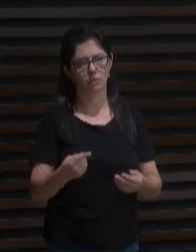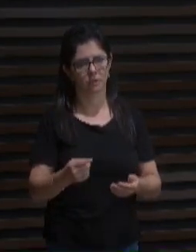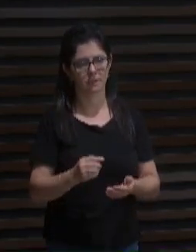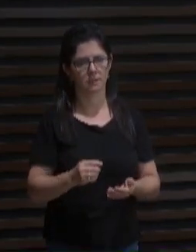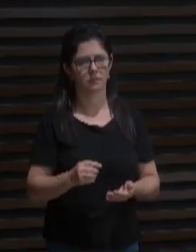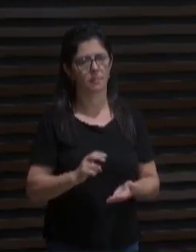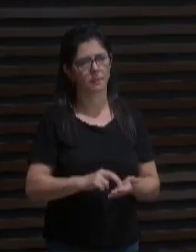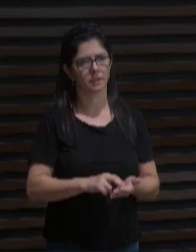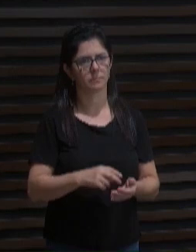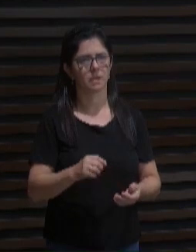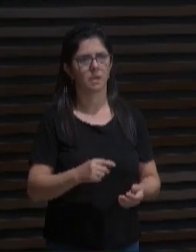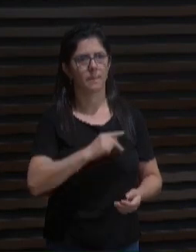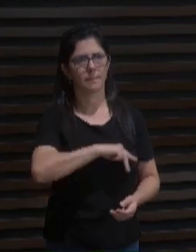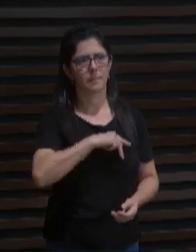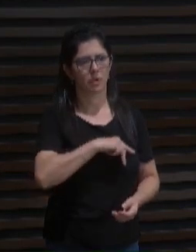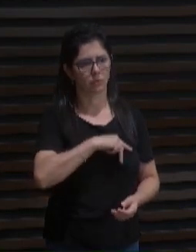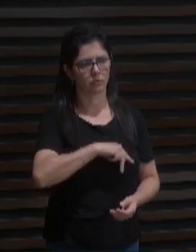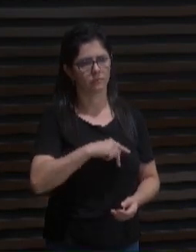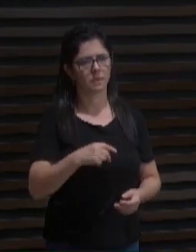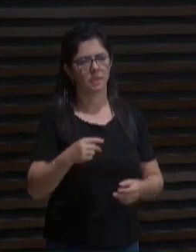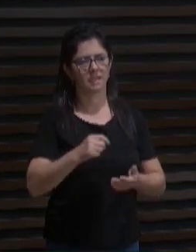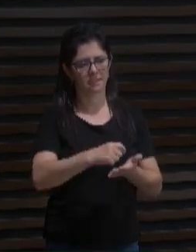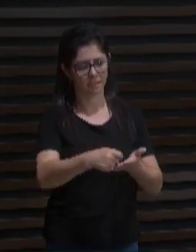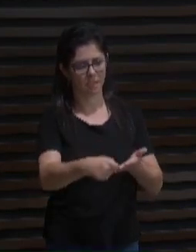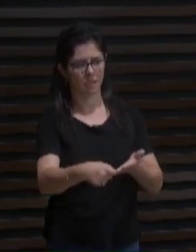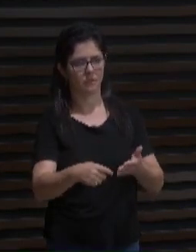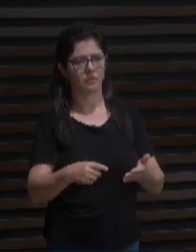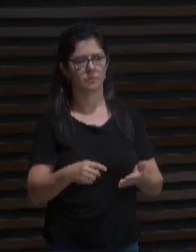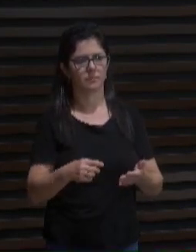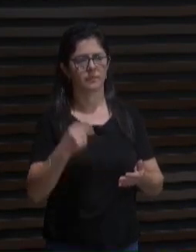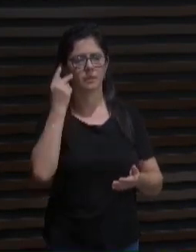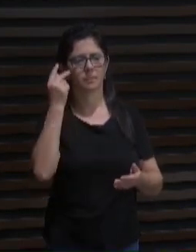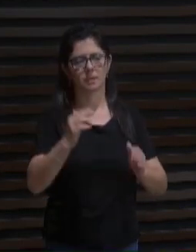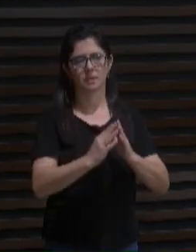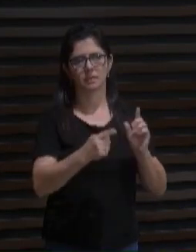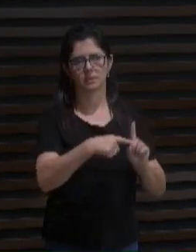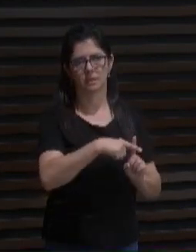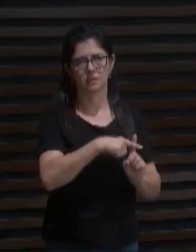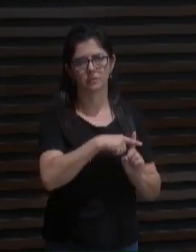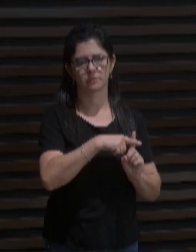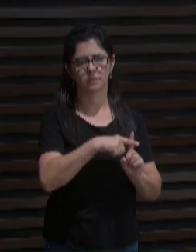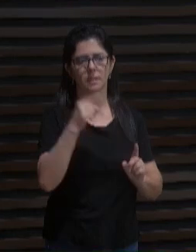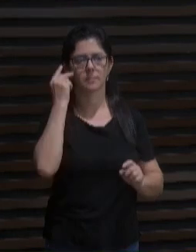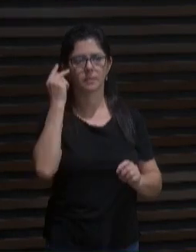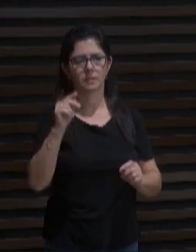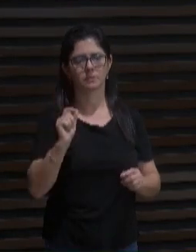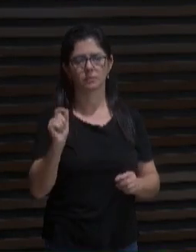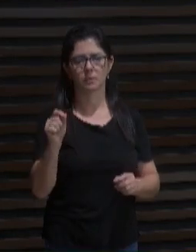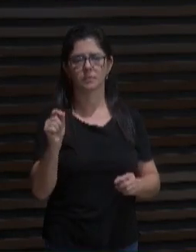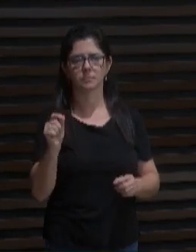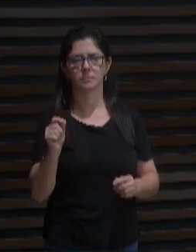escreve para esses homens, para essa igreja, com todas essas características, para eles fazerem o quê?